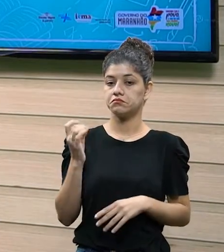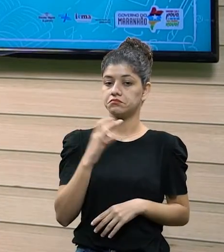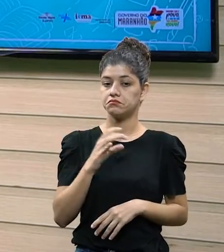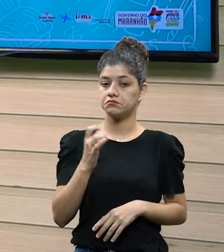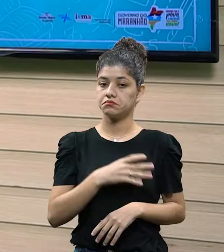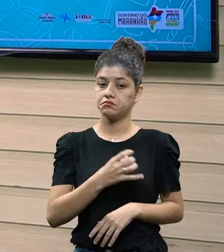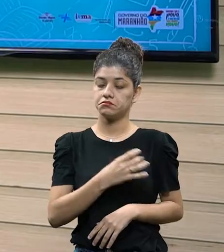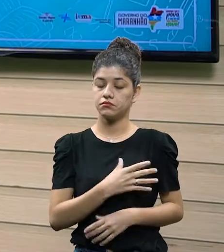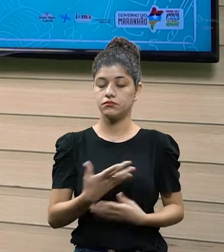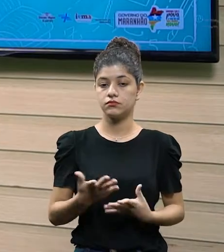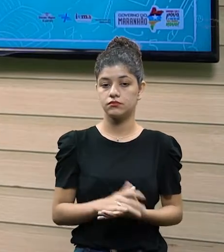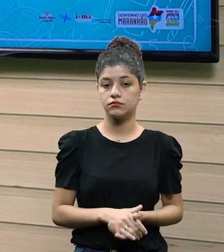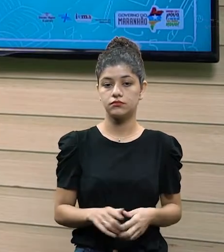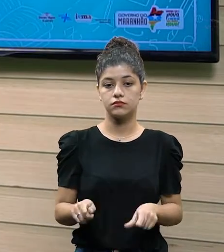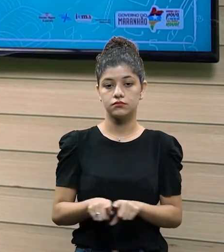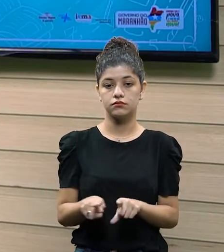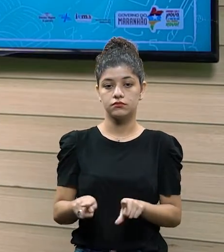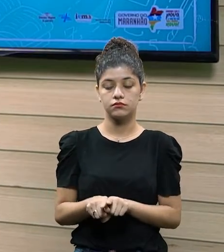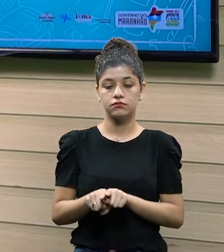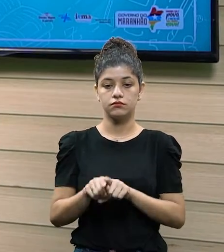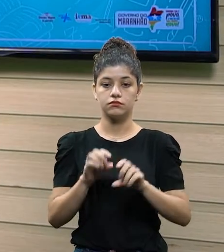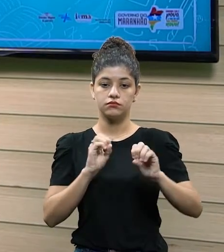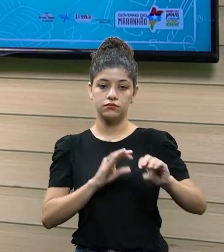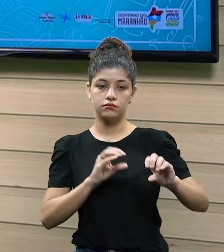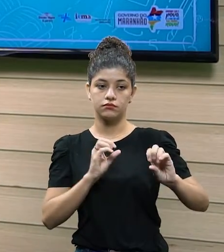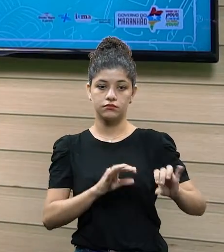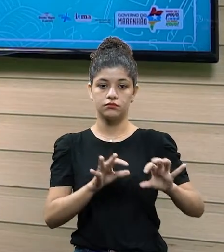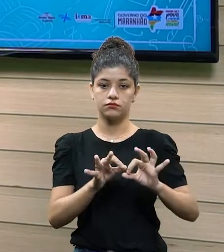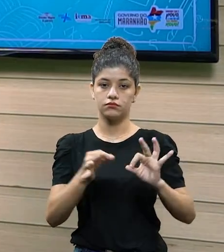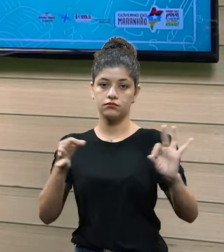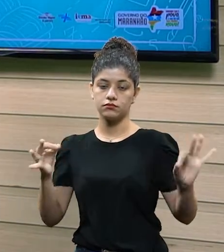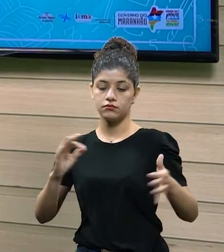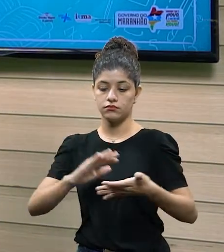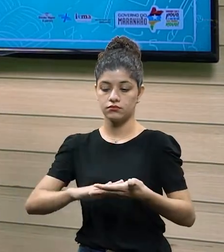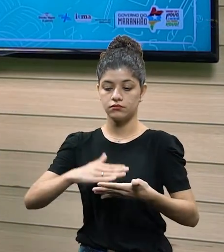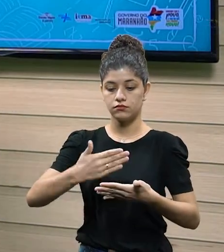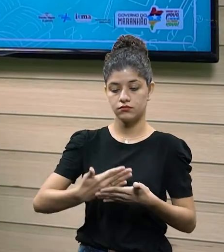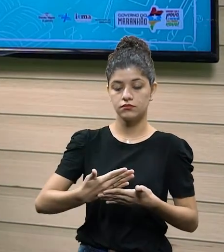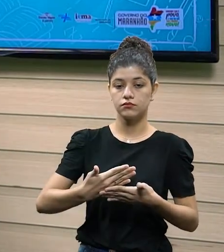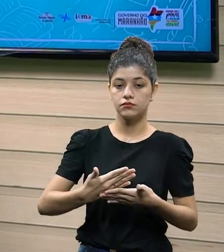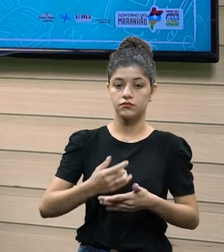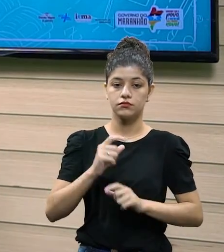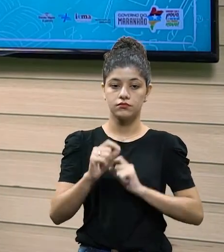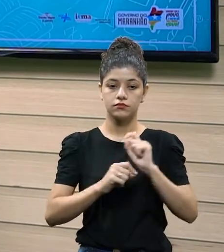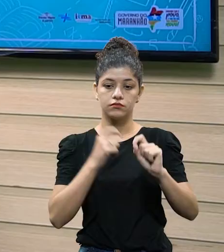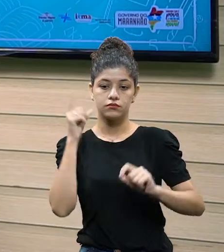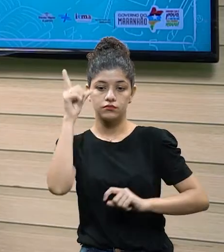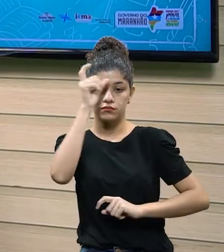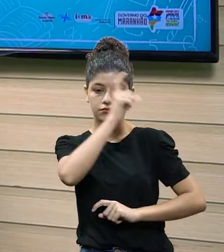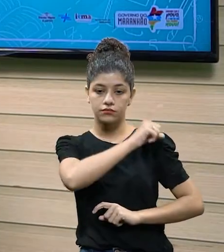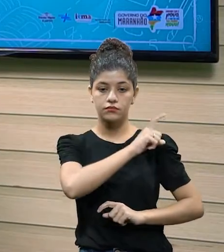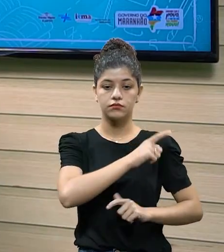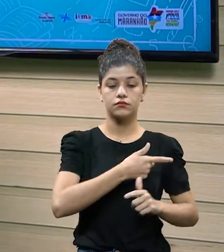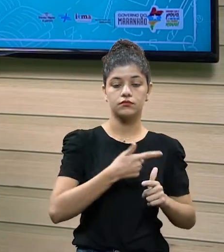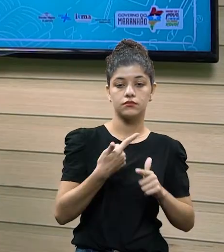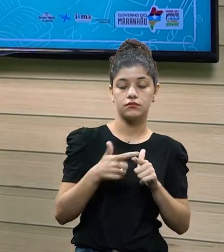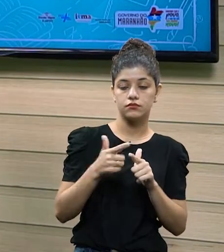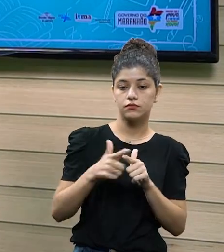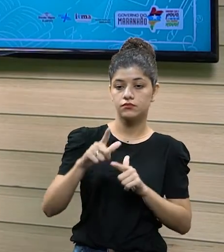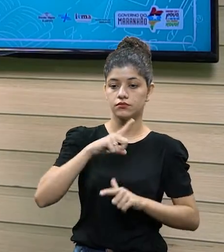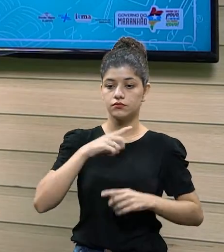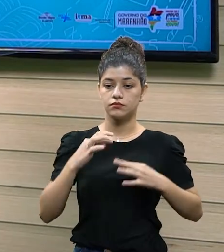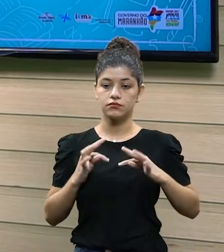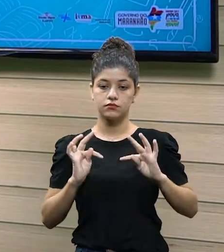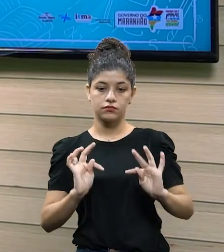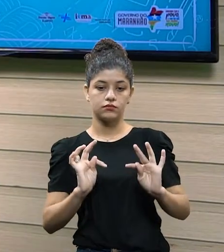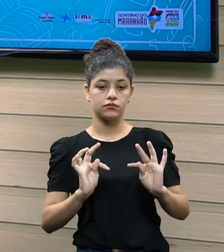Eu vou dar um outro exemplo, a educação à distância. A educação à distância é muito difícil, é muito complicado, tem muita tecnologia, tem que